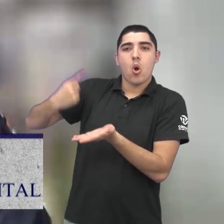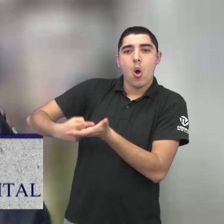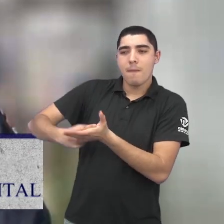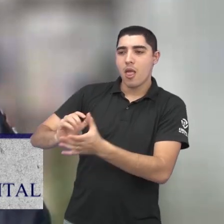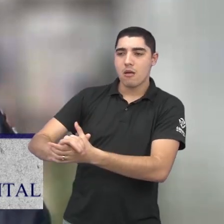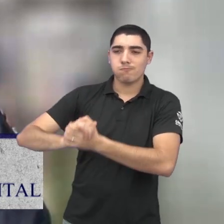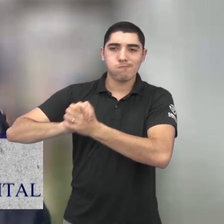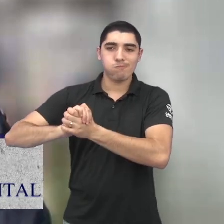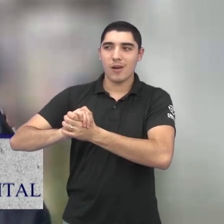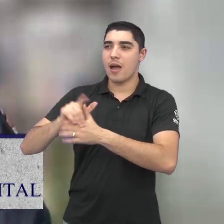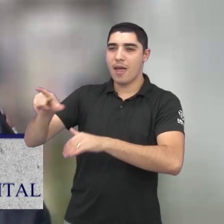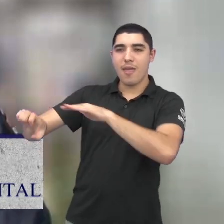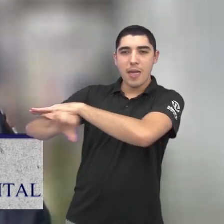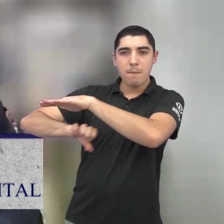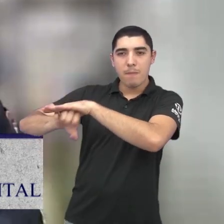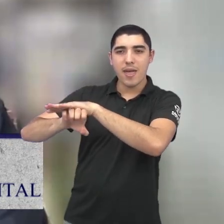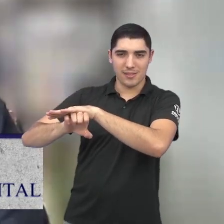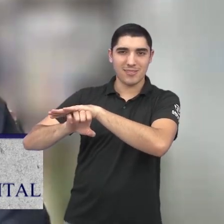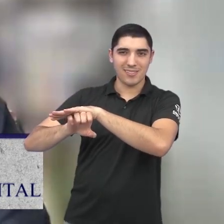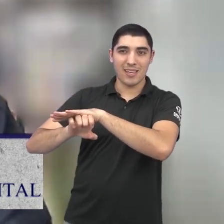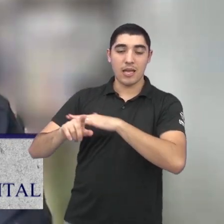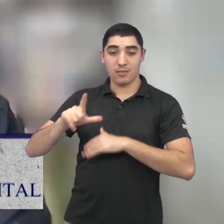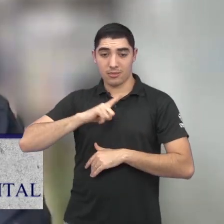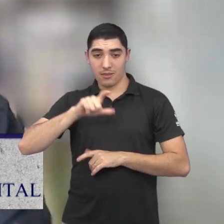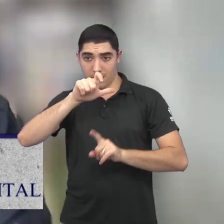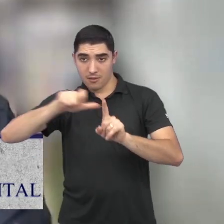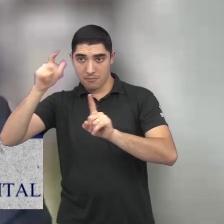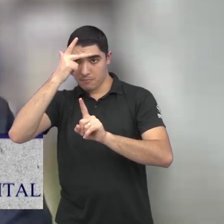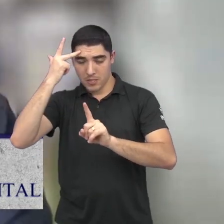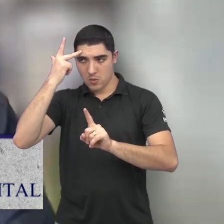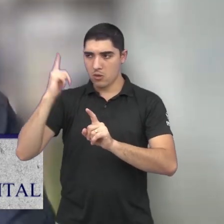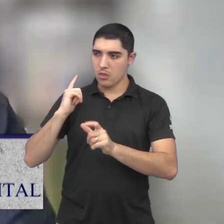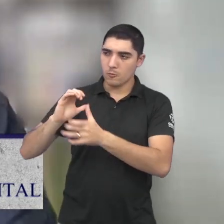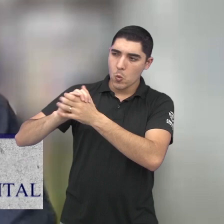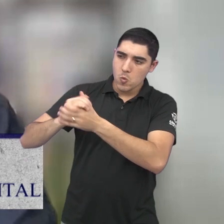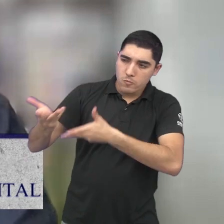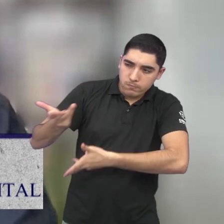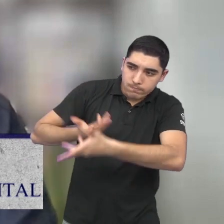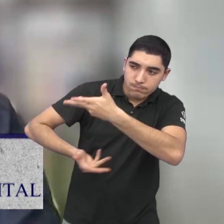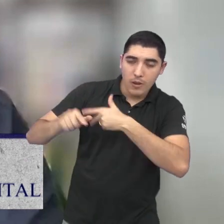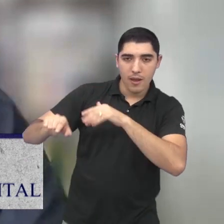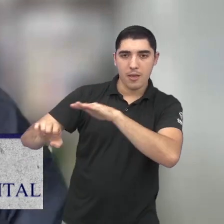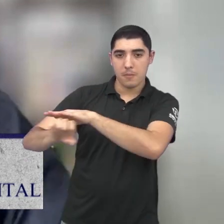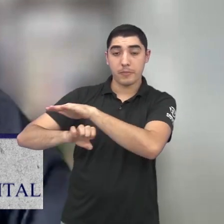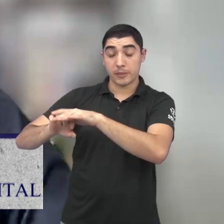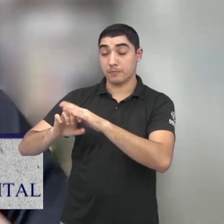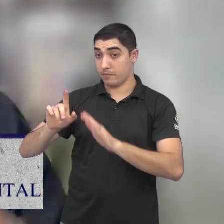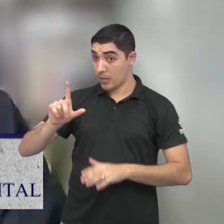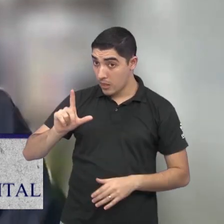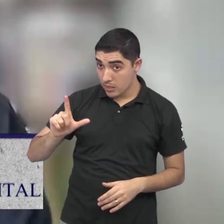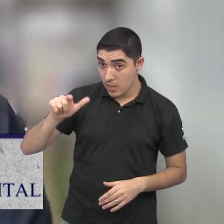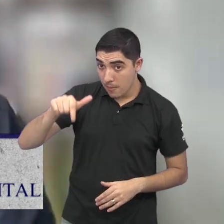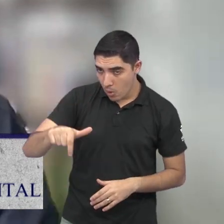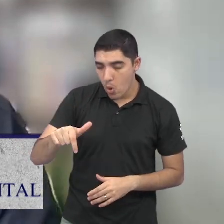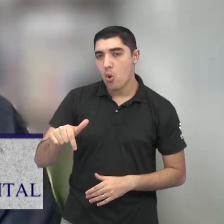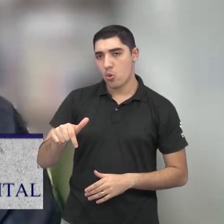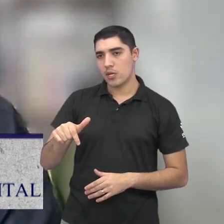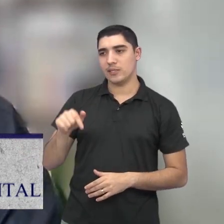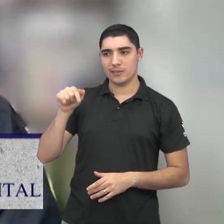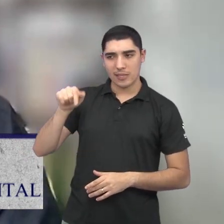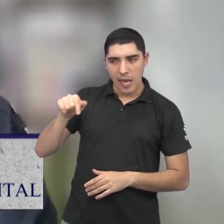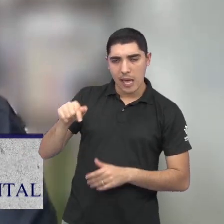que definem o dia a dia das empresas, né? A partir disso, né, a gente alinha